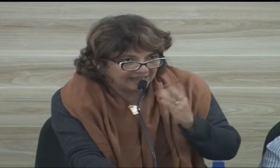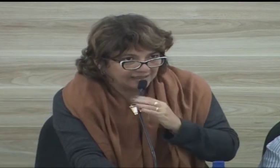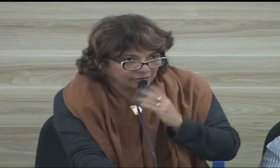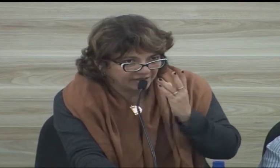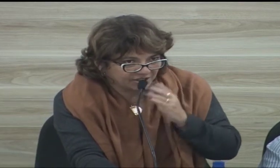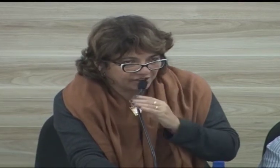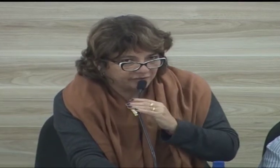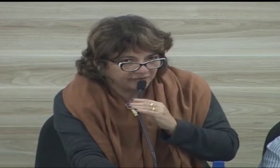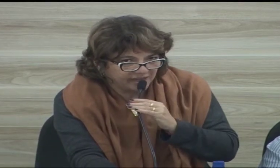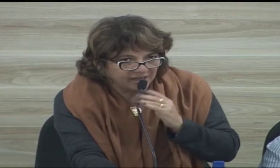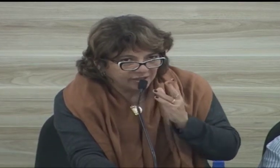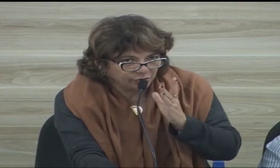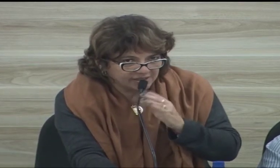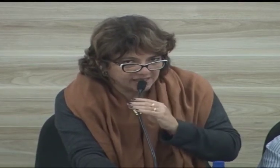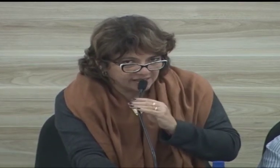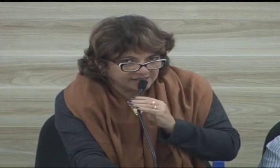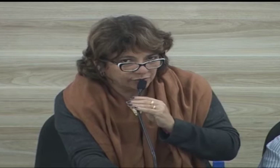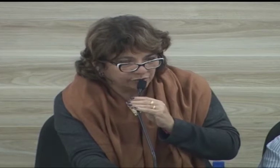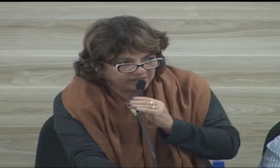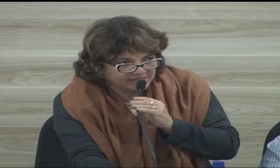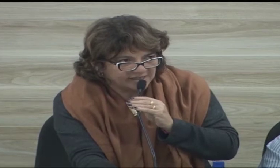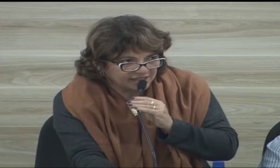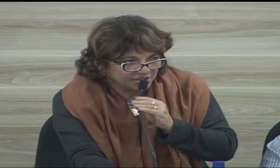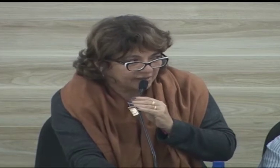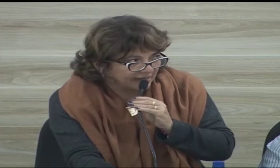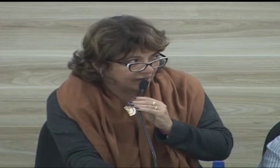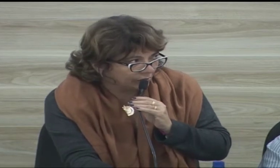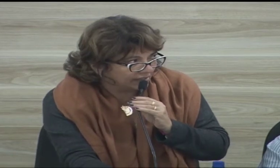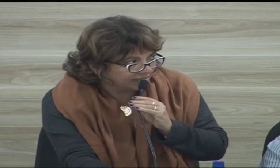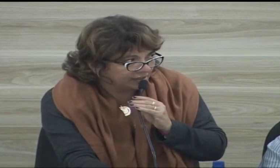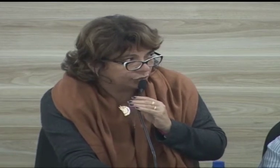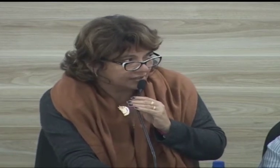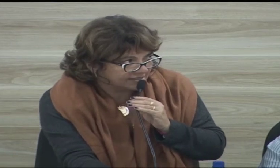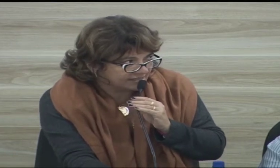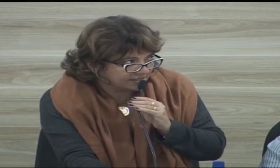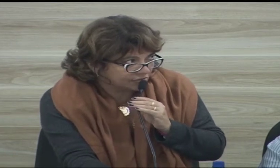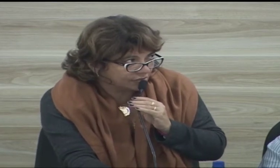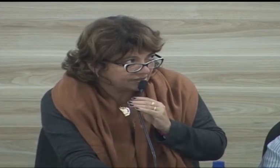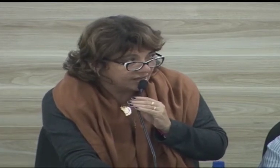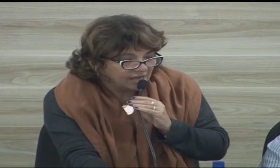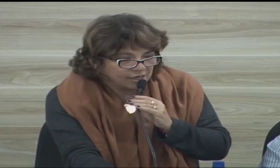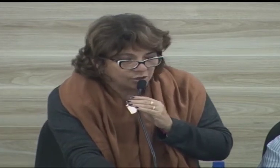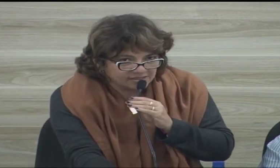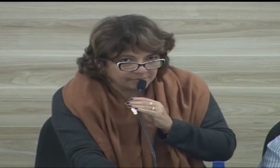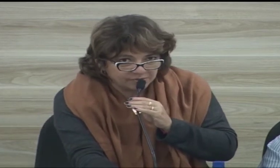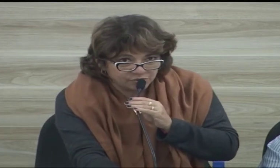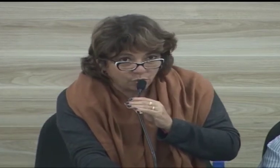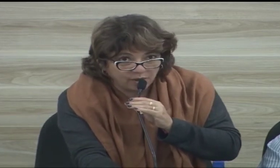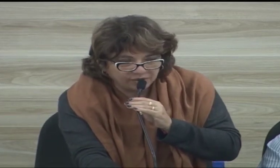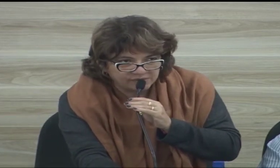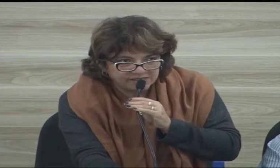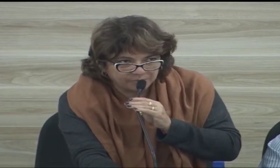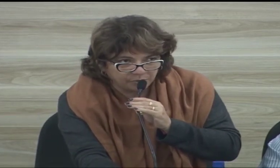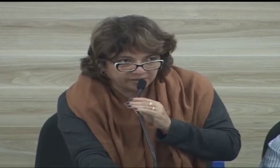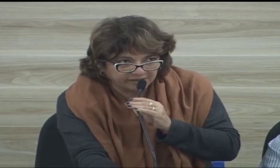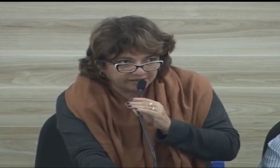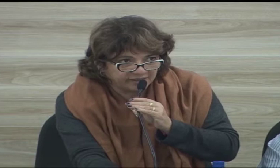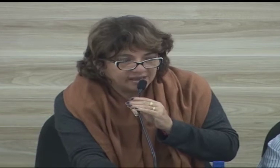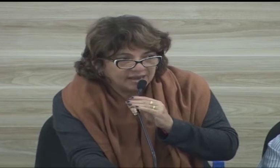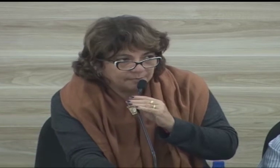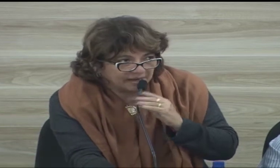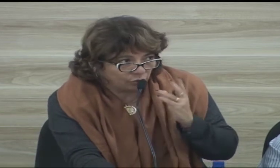falado agora que a gente vê toda essa notícia na questão da cracolândia todas essas ações e nós sabemos o quanto isso é importante